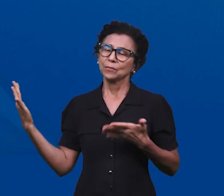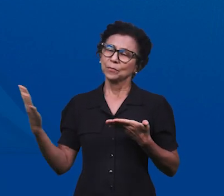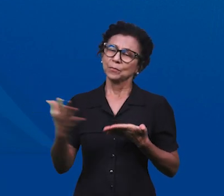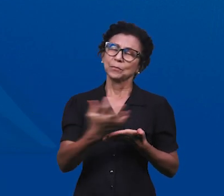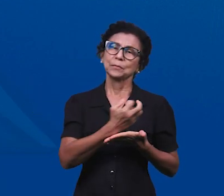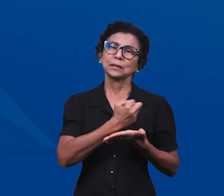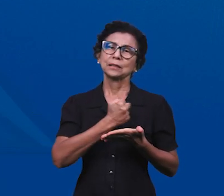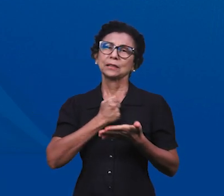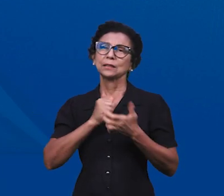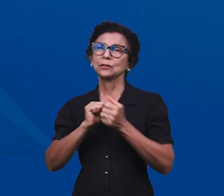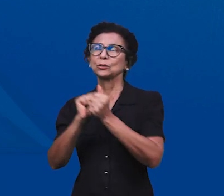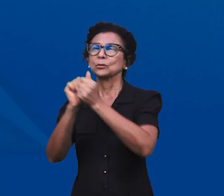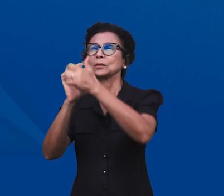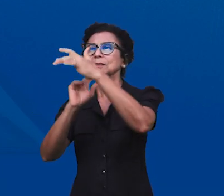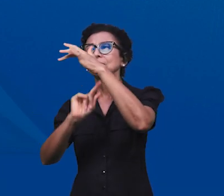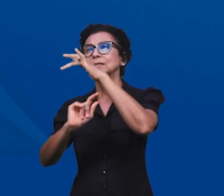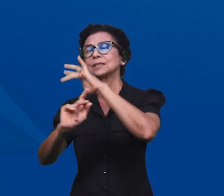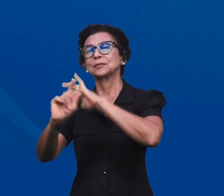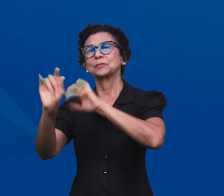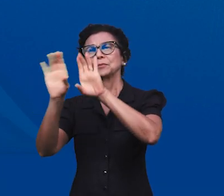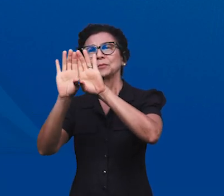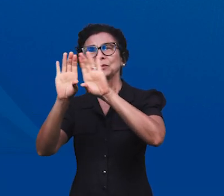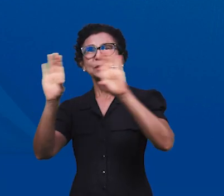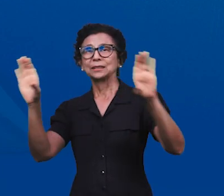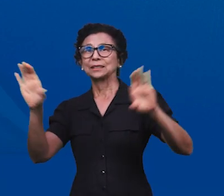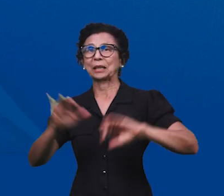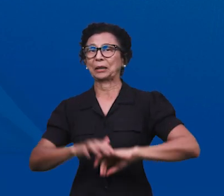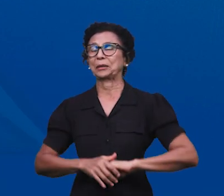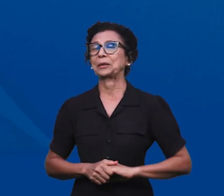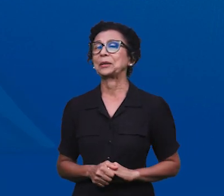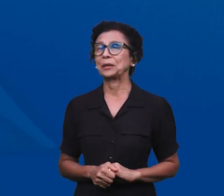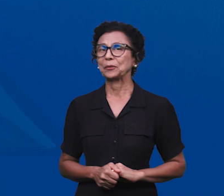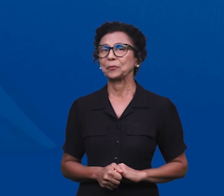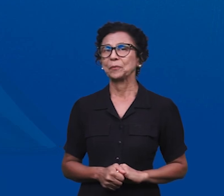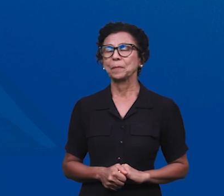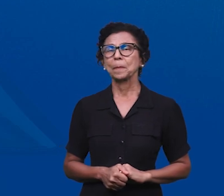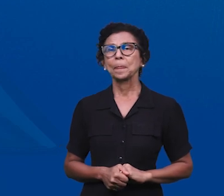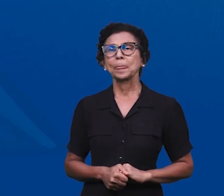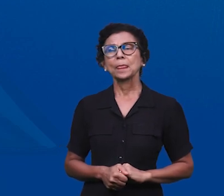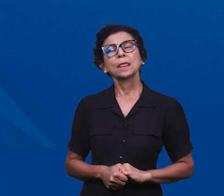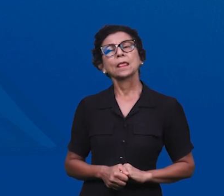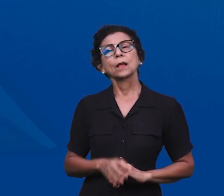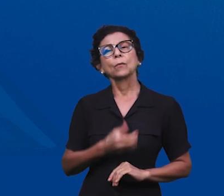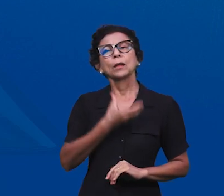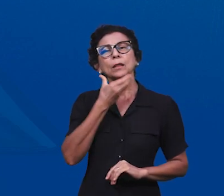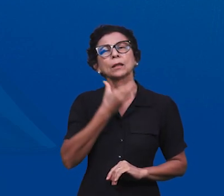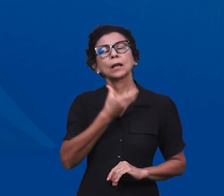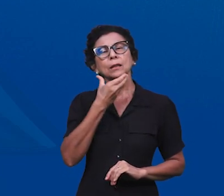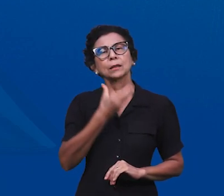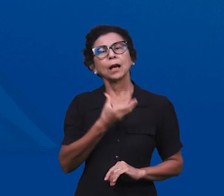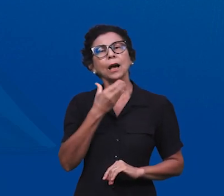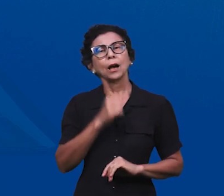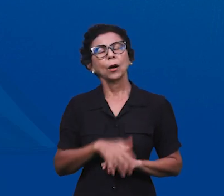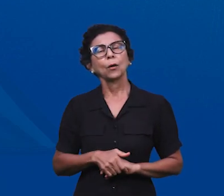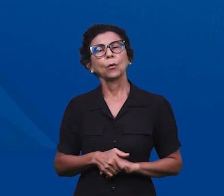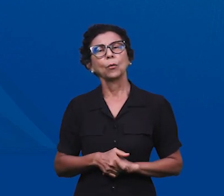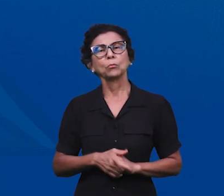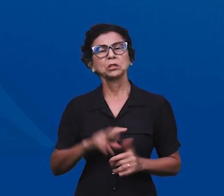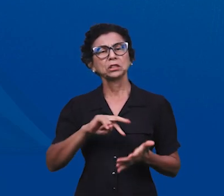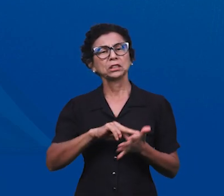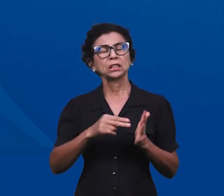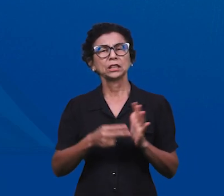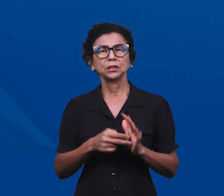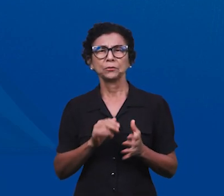para sempre com Ele na eternidade. O verdadeiro sentido do Natal não está nos presentes,